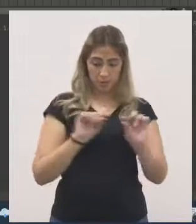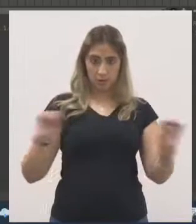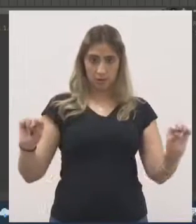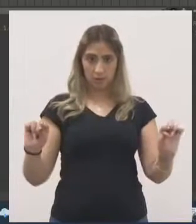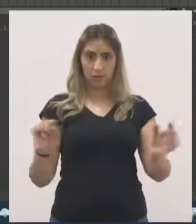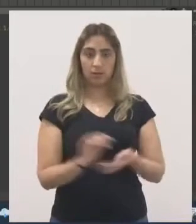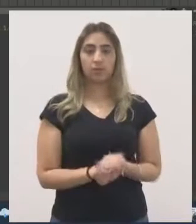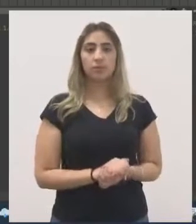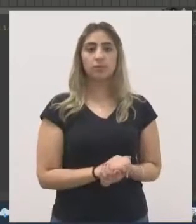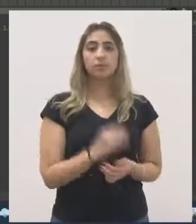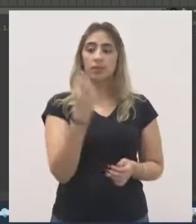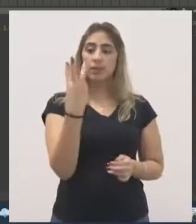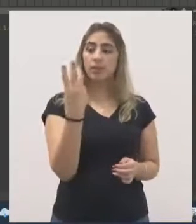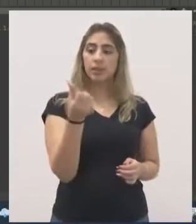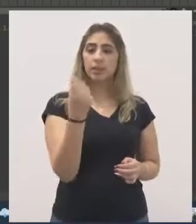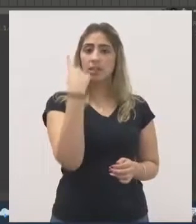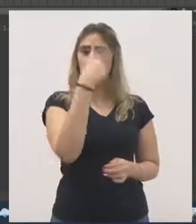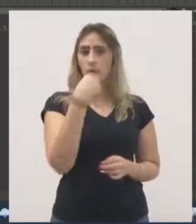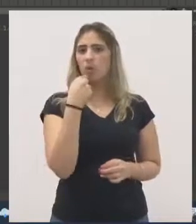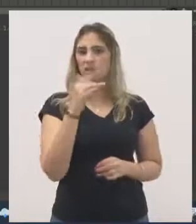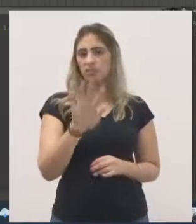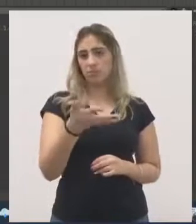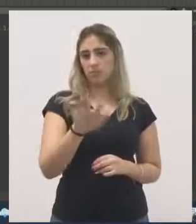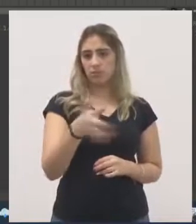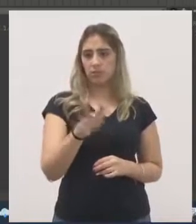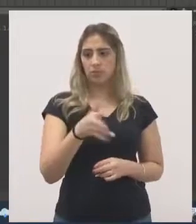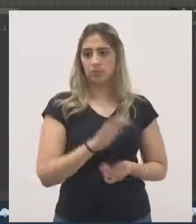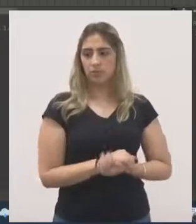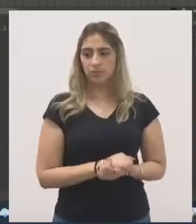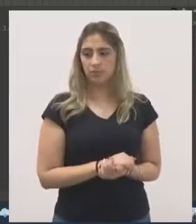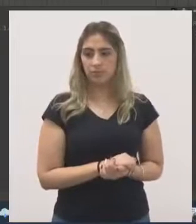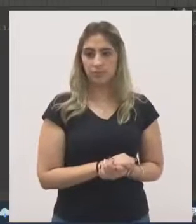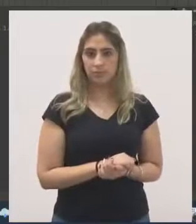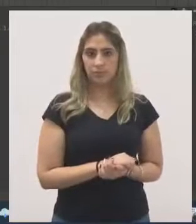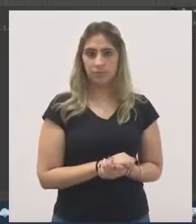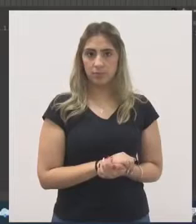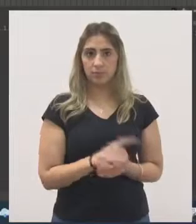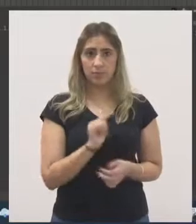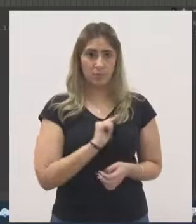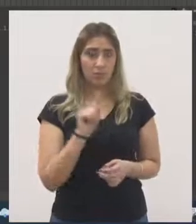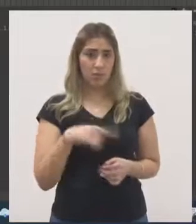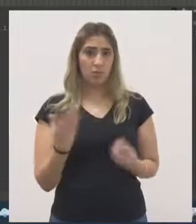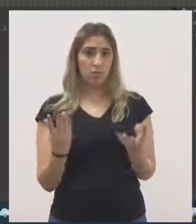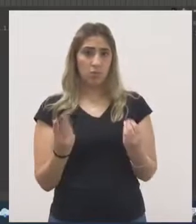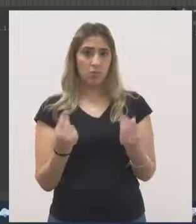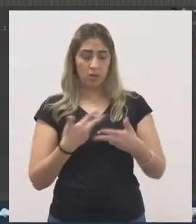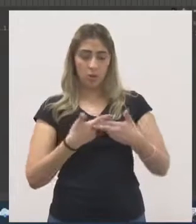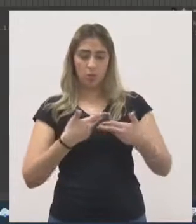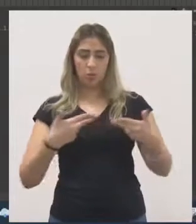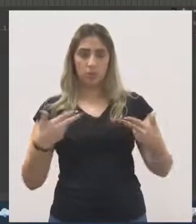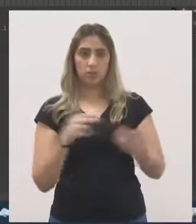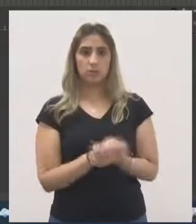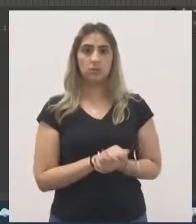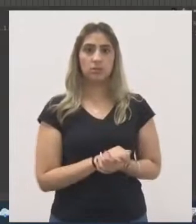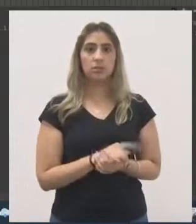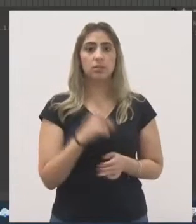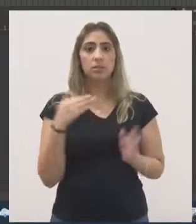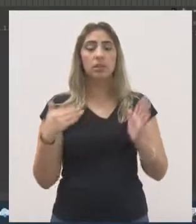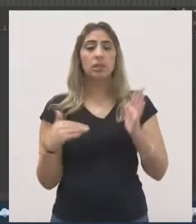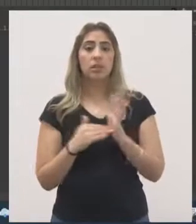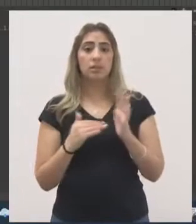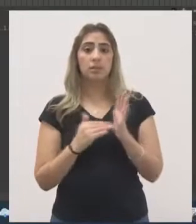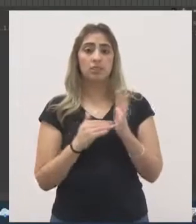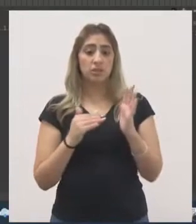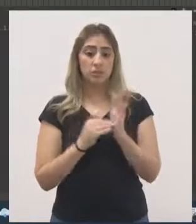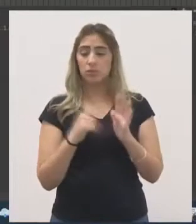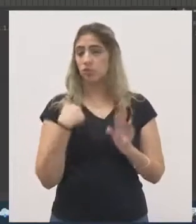é 36 horas, eu acho, alguma coisa assim. Então é muito grande, né? É muita coisa. Então limite não